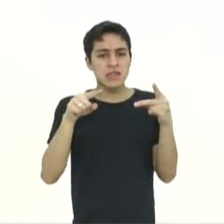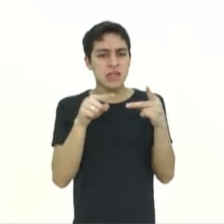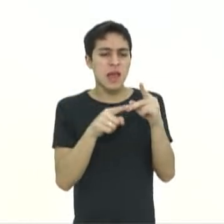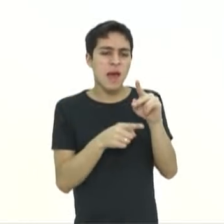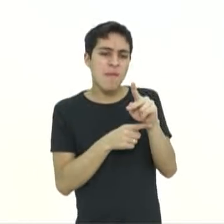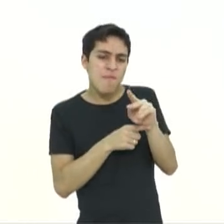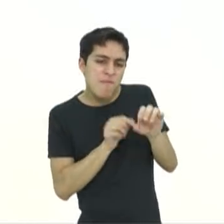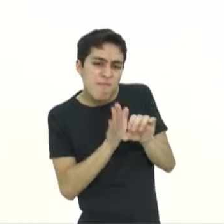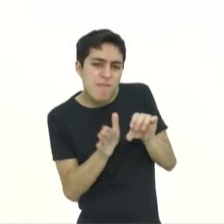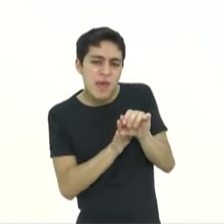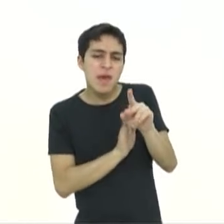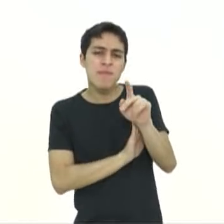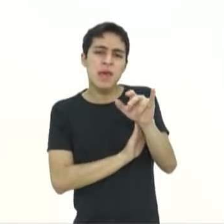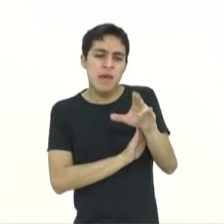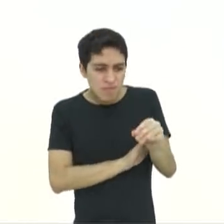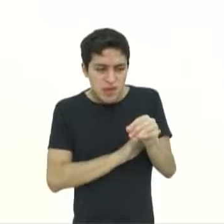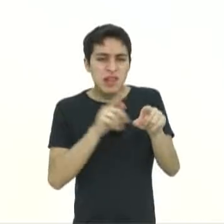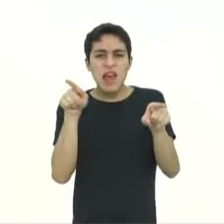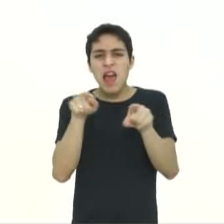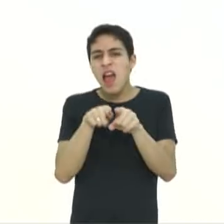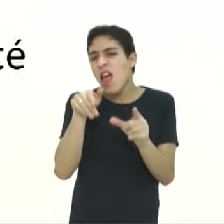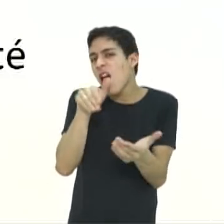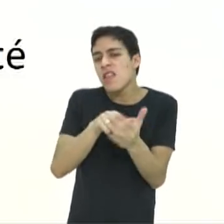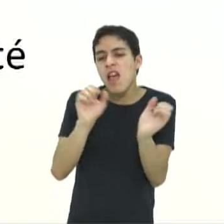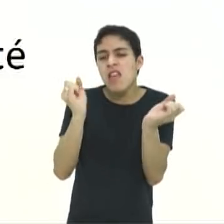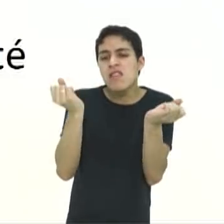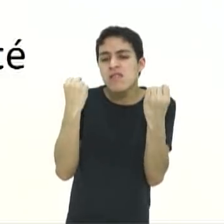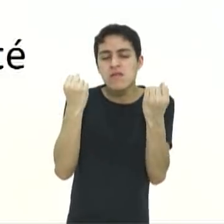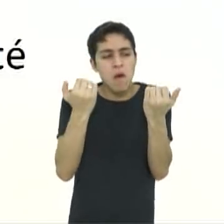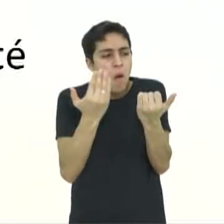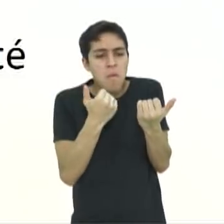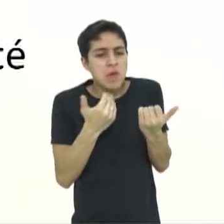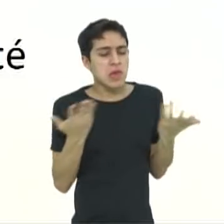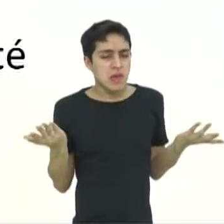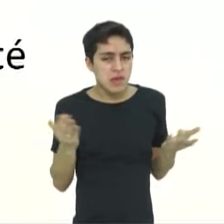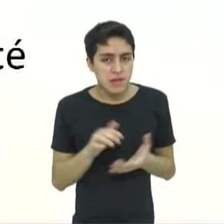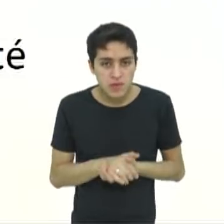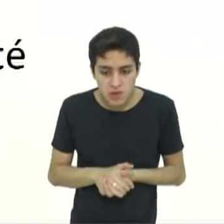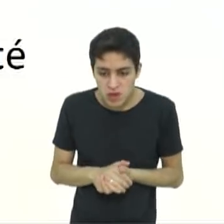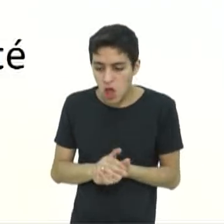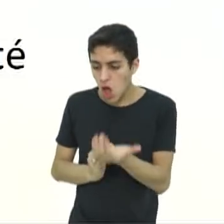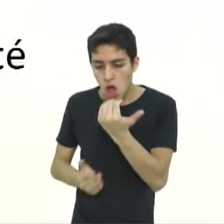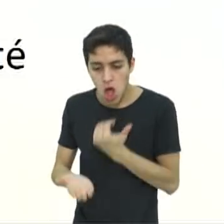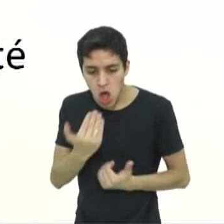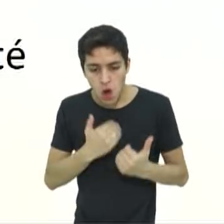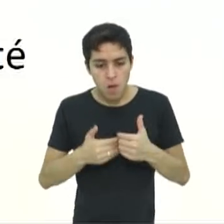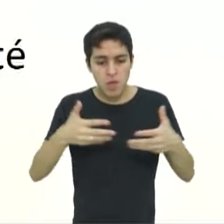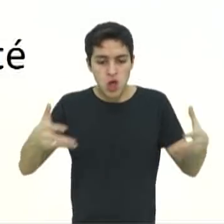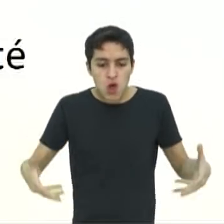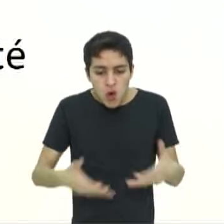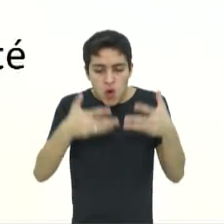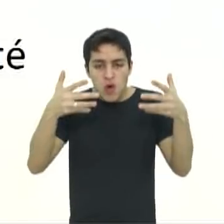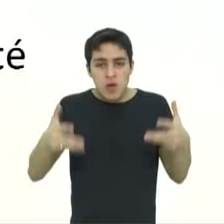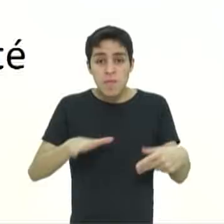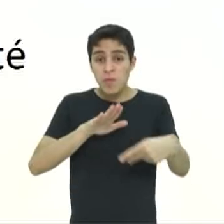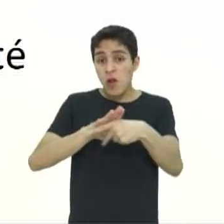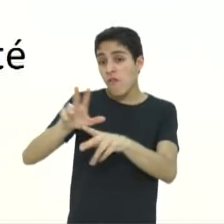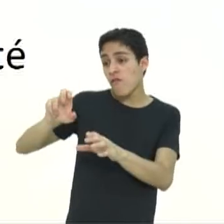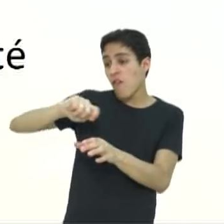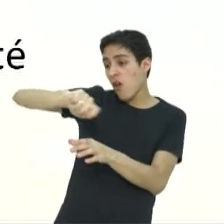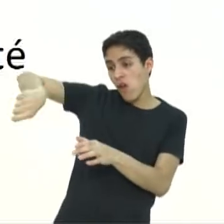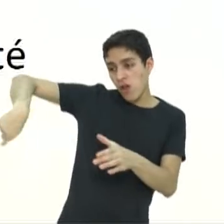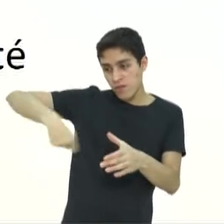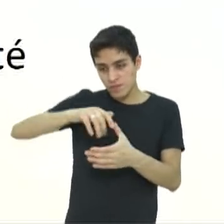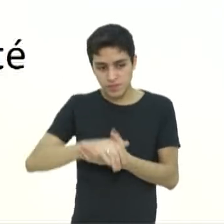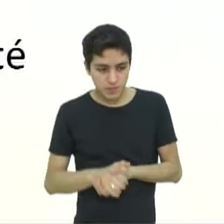com sal, comia até milho verde cru. E devorava o cozido de legumes da sua avó. E